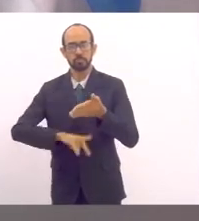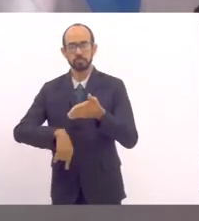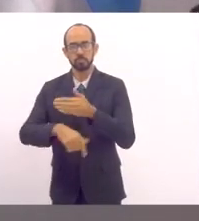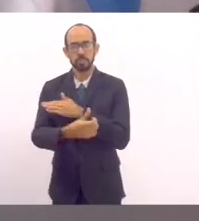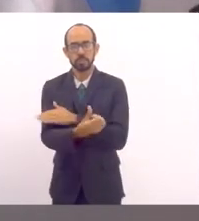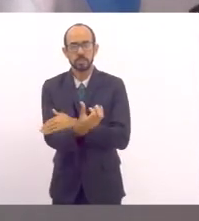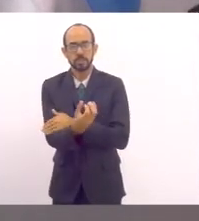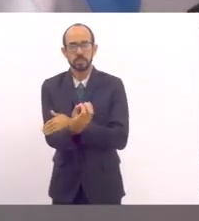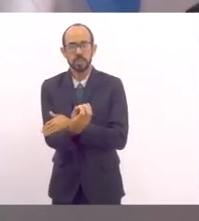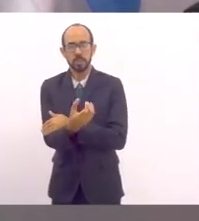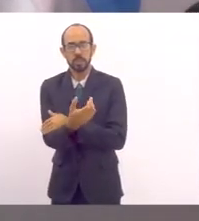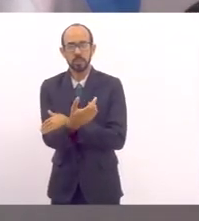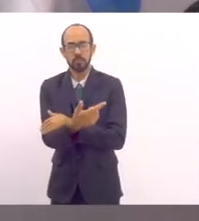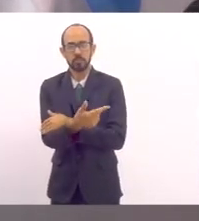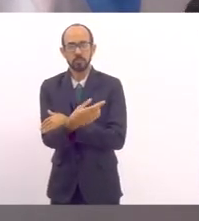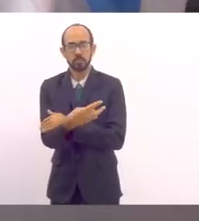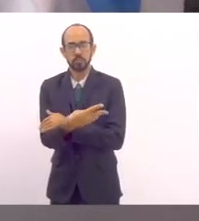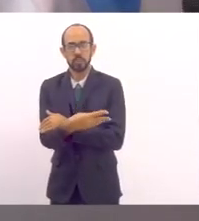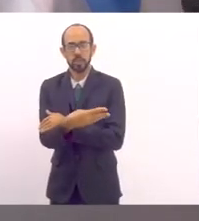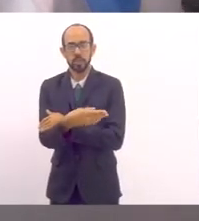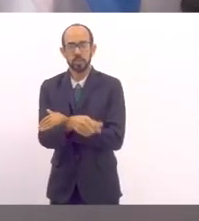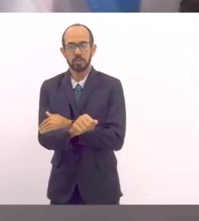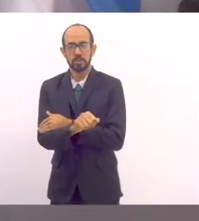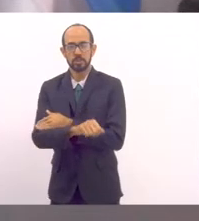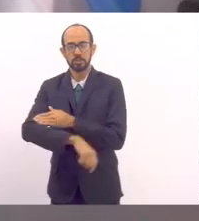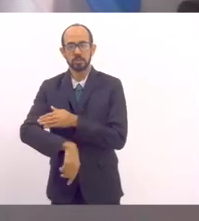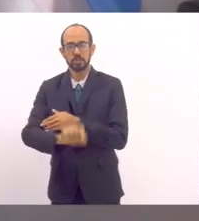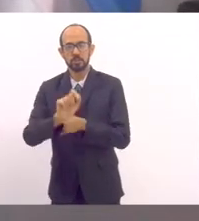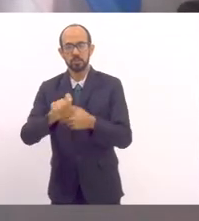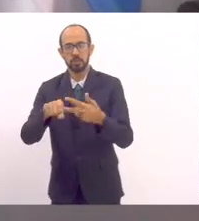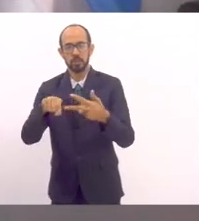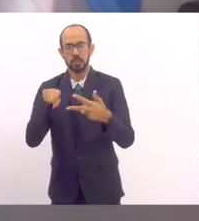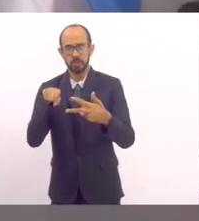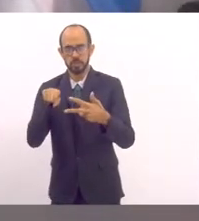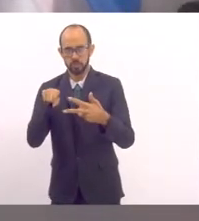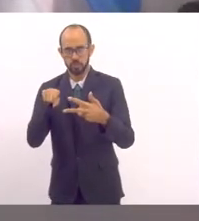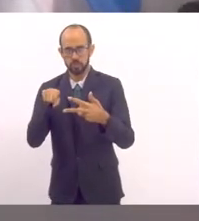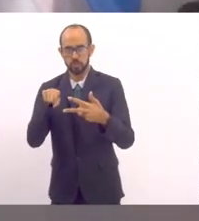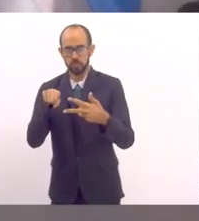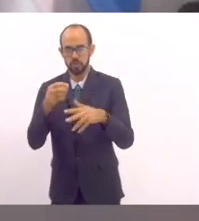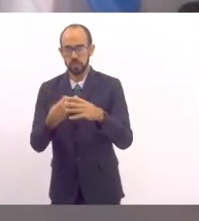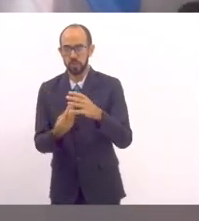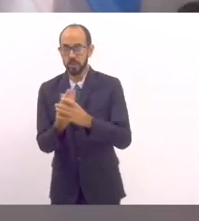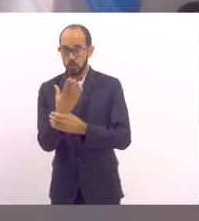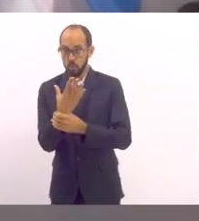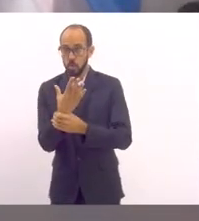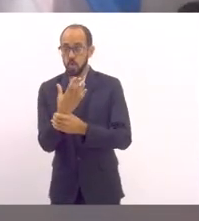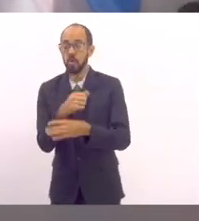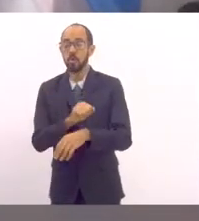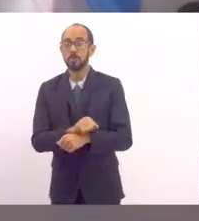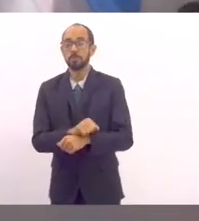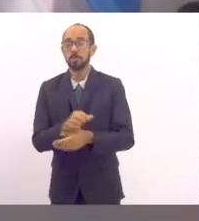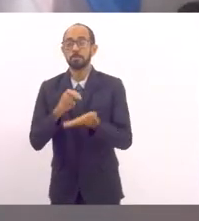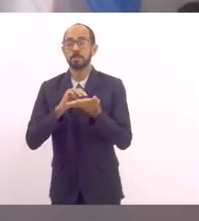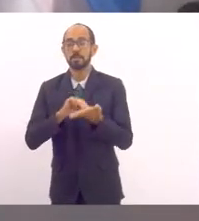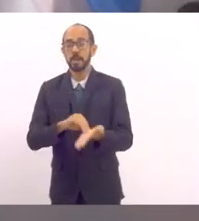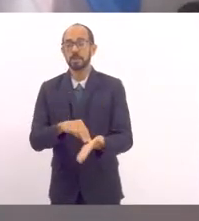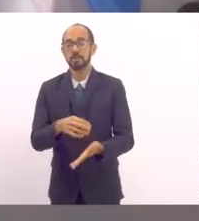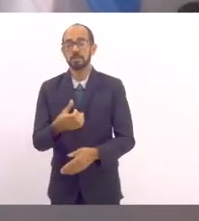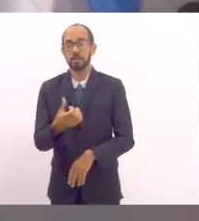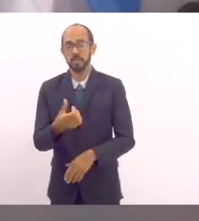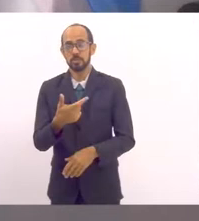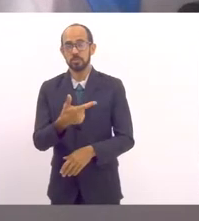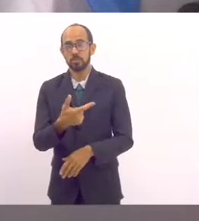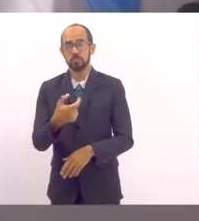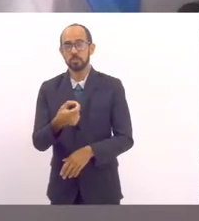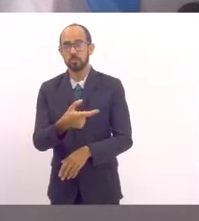de 2022, de autoria do Poder Executivo, a mensagem número 26 de 2022, que